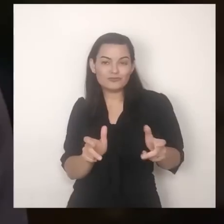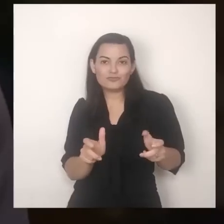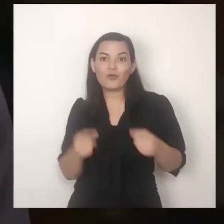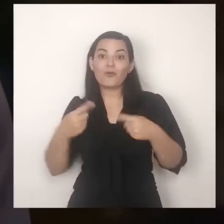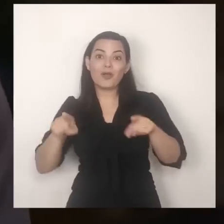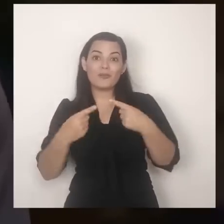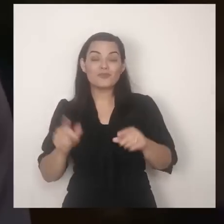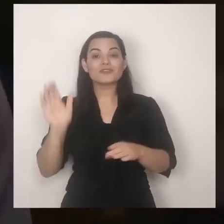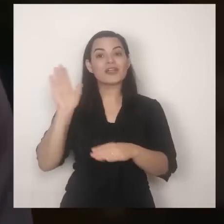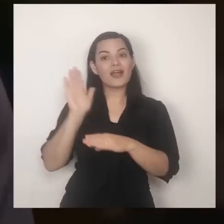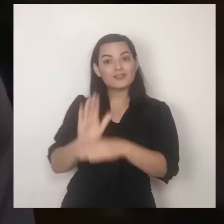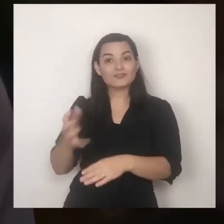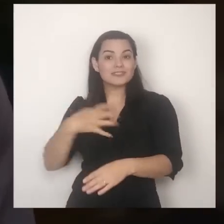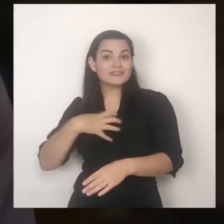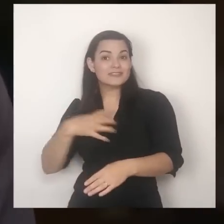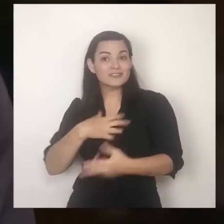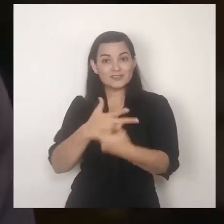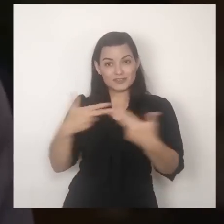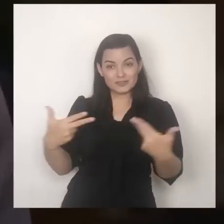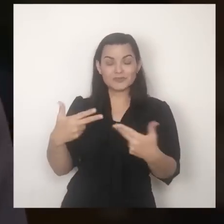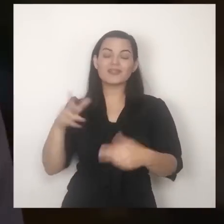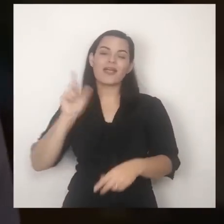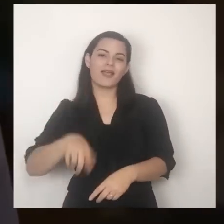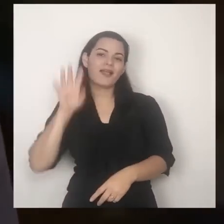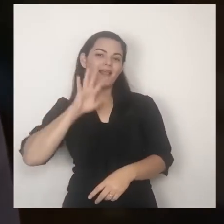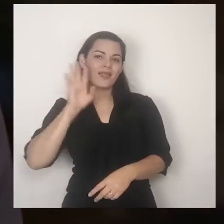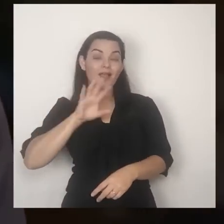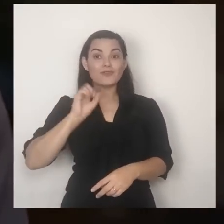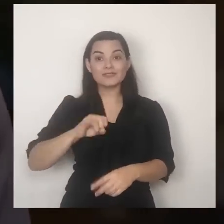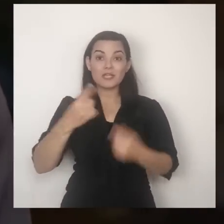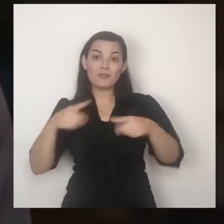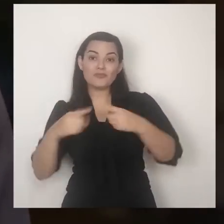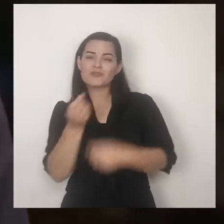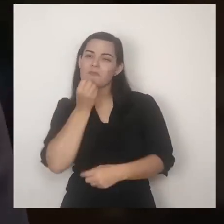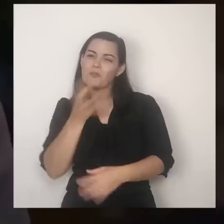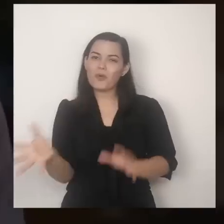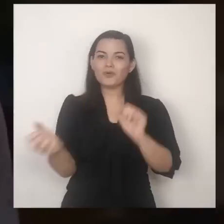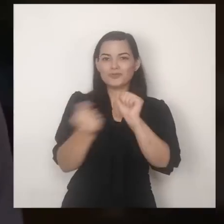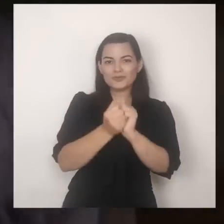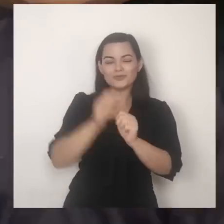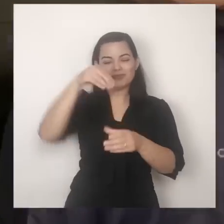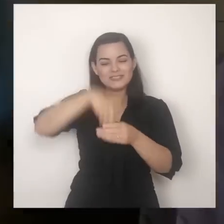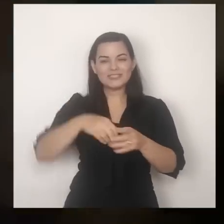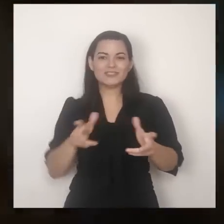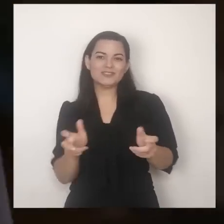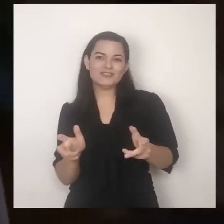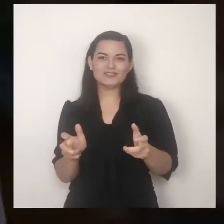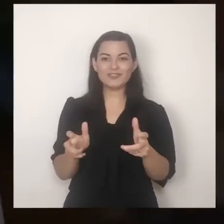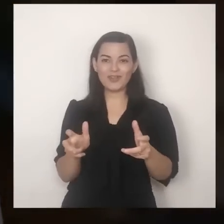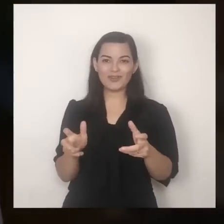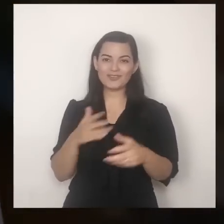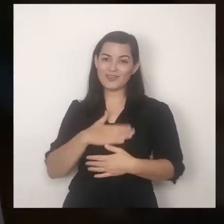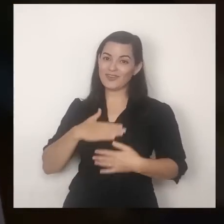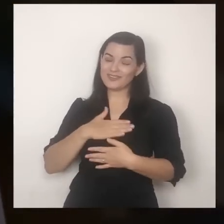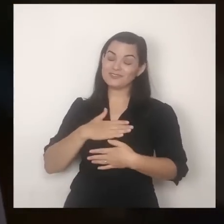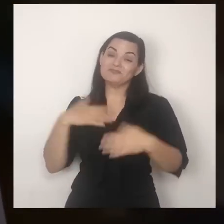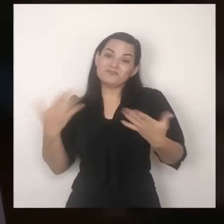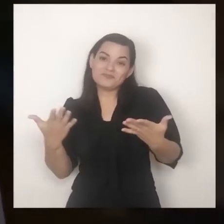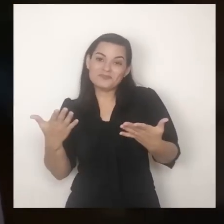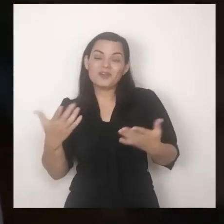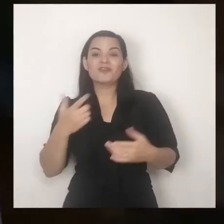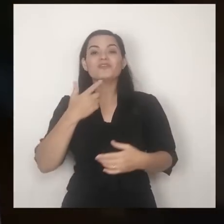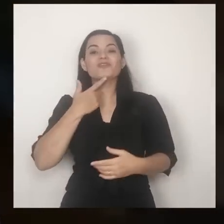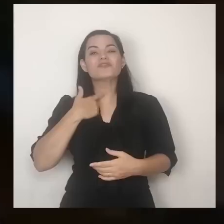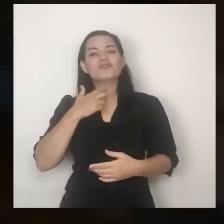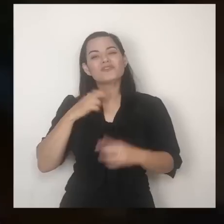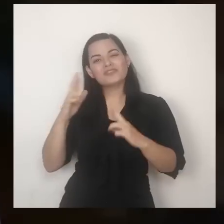um jogo, e é muito legal quando temos uma trilha sonora boa em um jogo que gostamos. Então é isso, pessoal. Espero que vocês